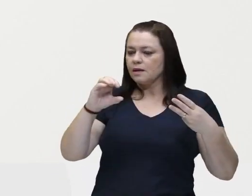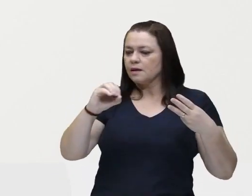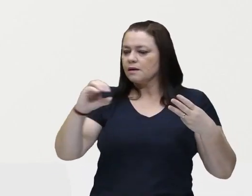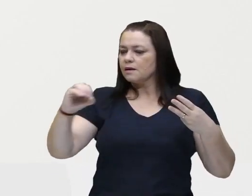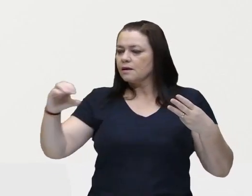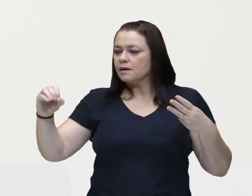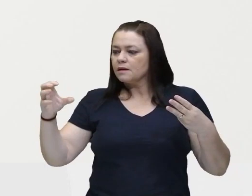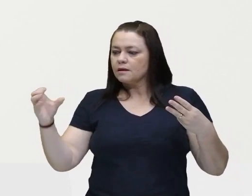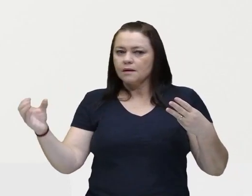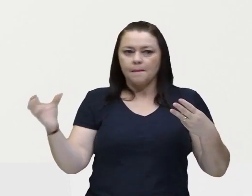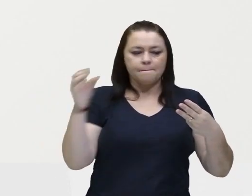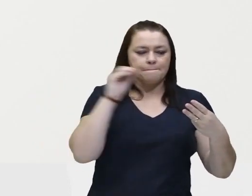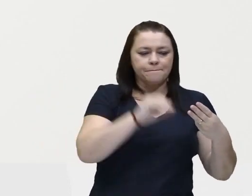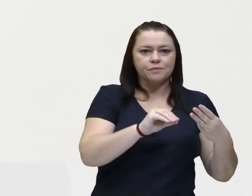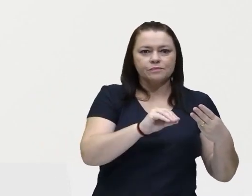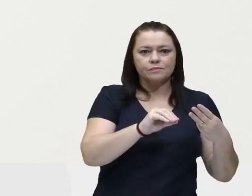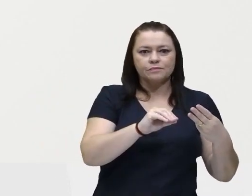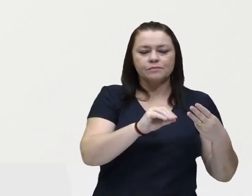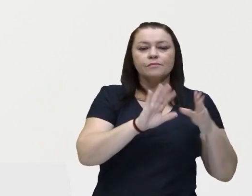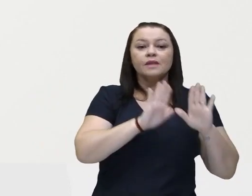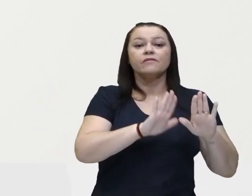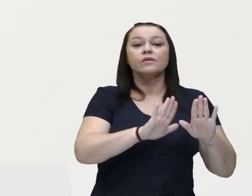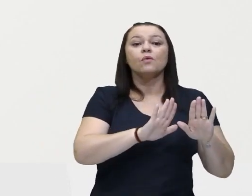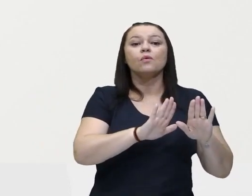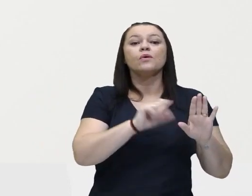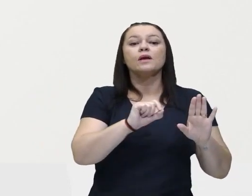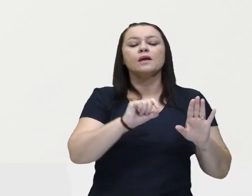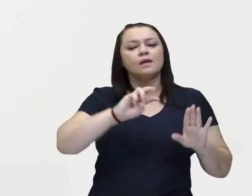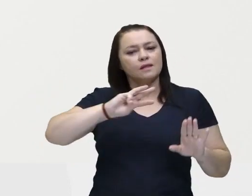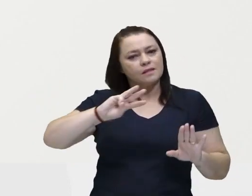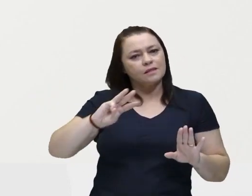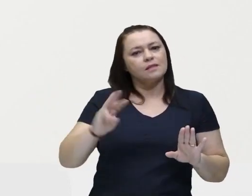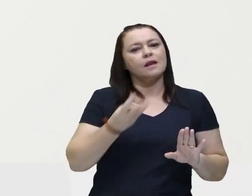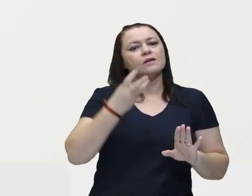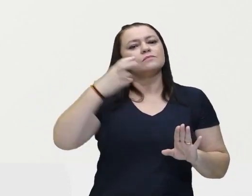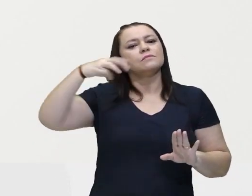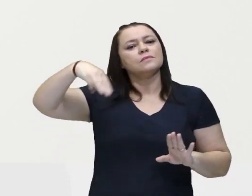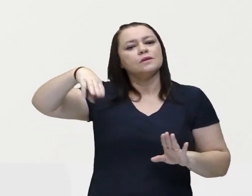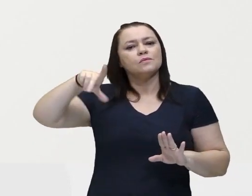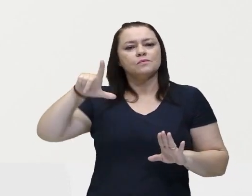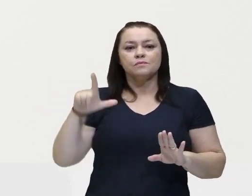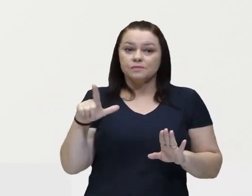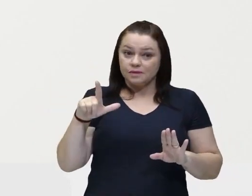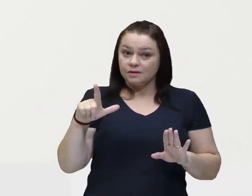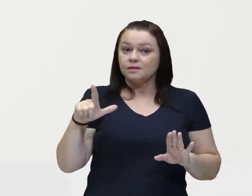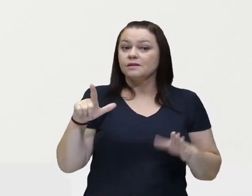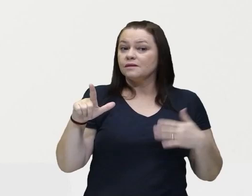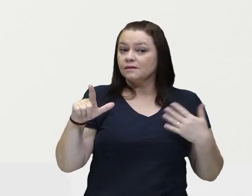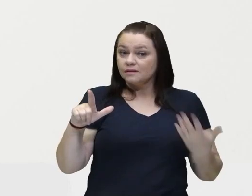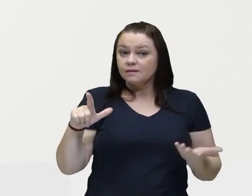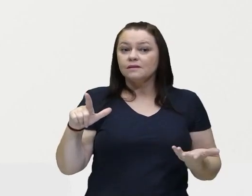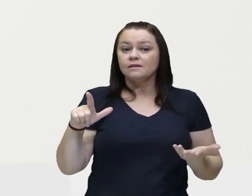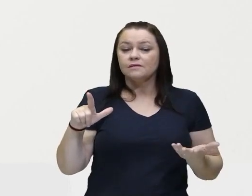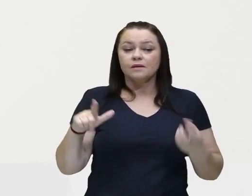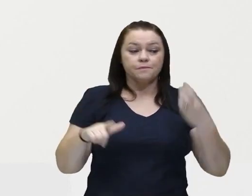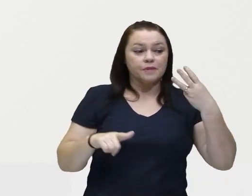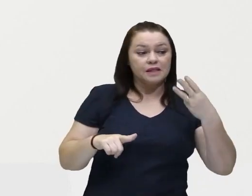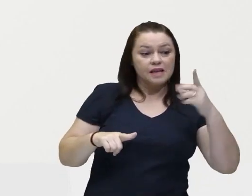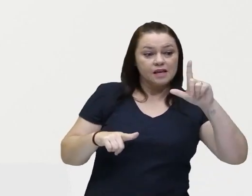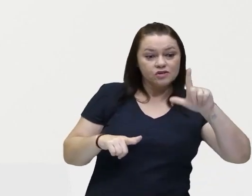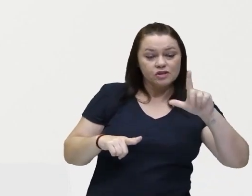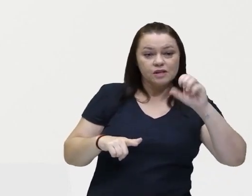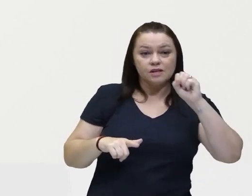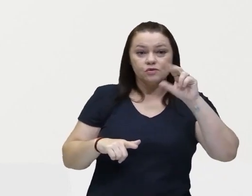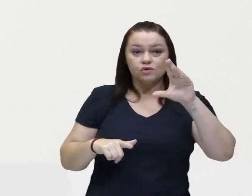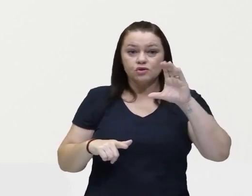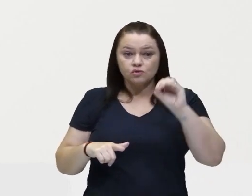o quê? 3.000 mililitros. Ou seja, 3 litros de suco são